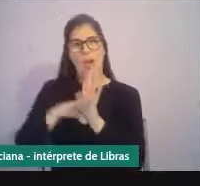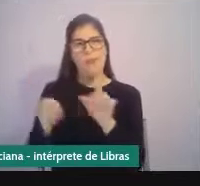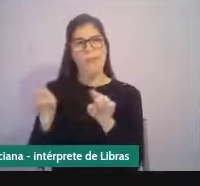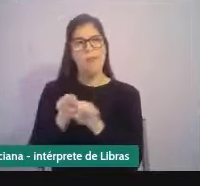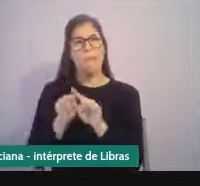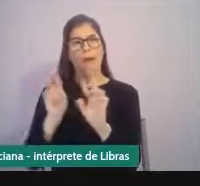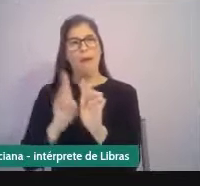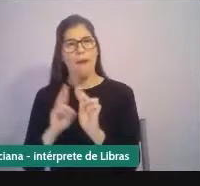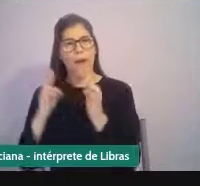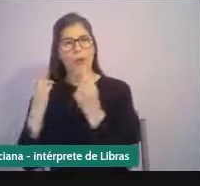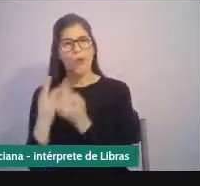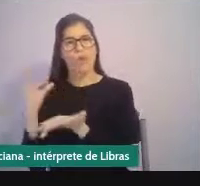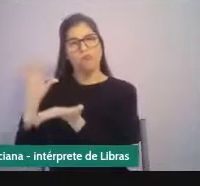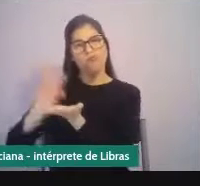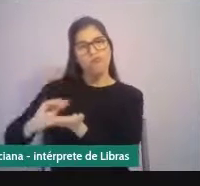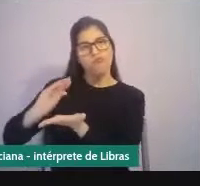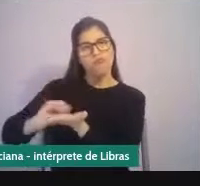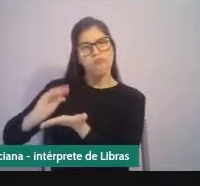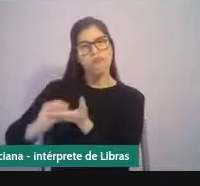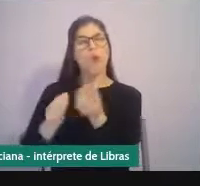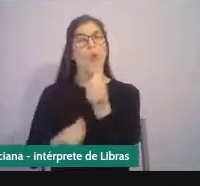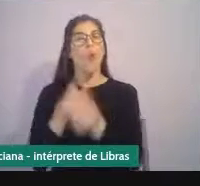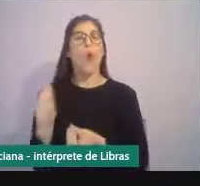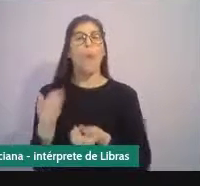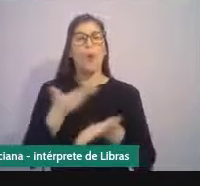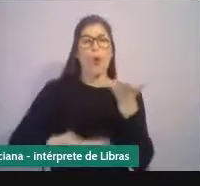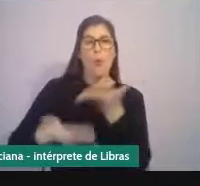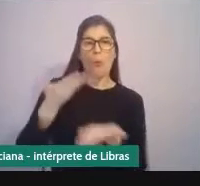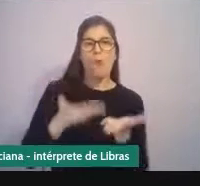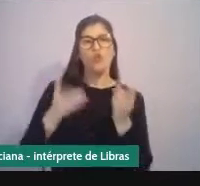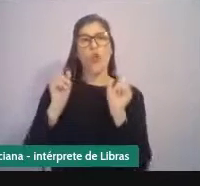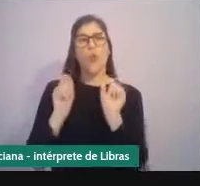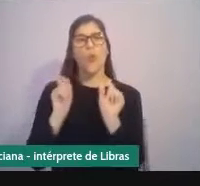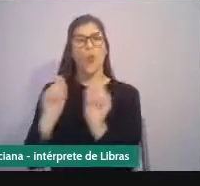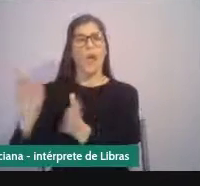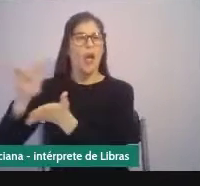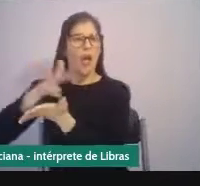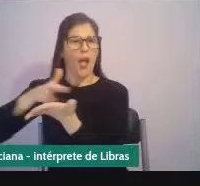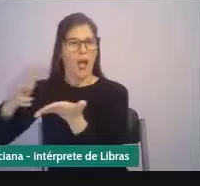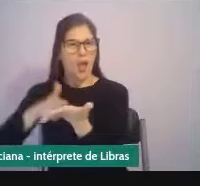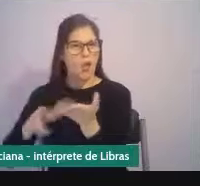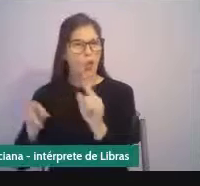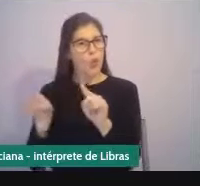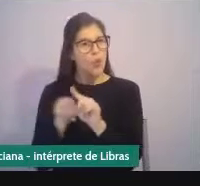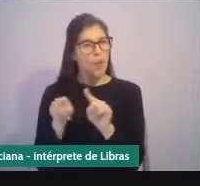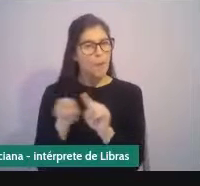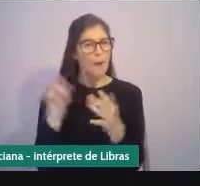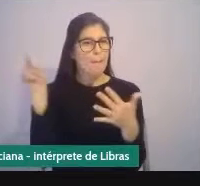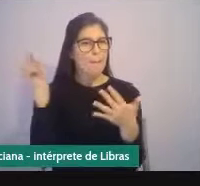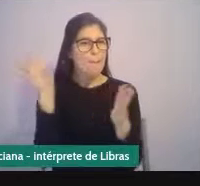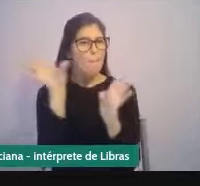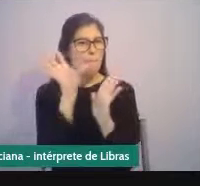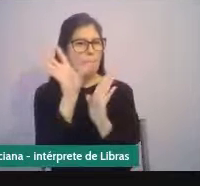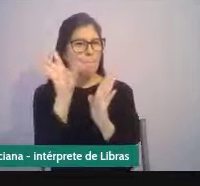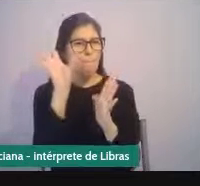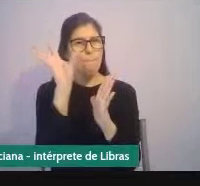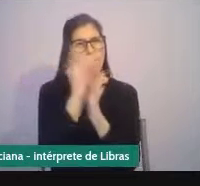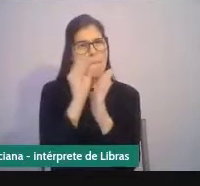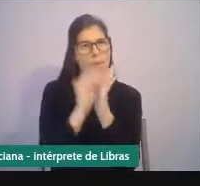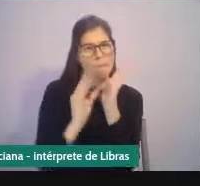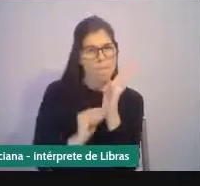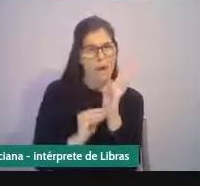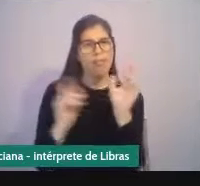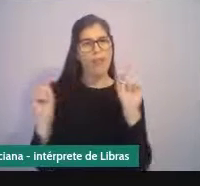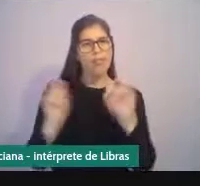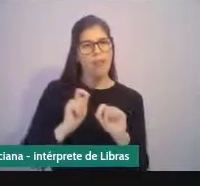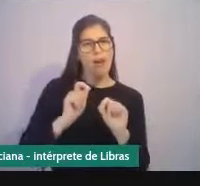estávamos compartilhando em cada etapa, os relatórios e todos os conteúdos necessários para que houvesse a integração